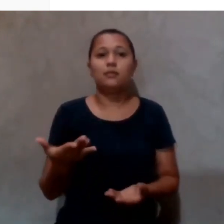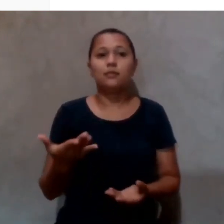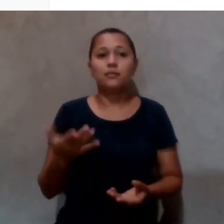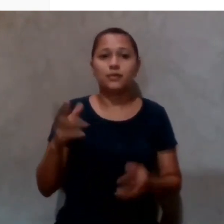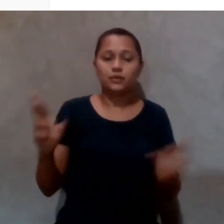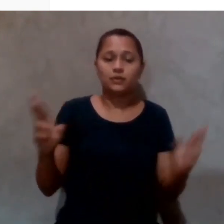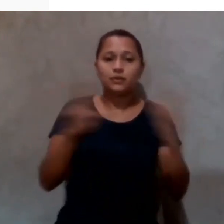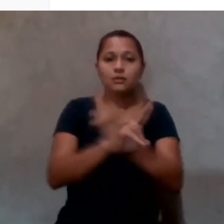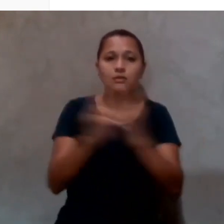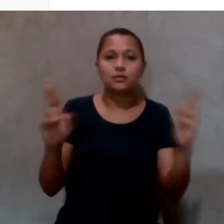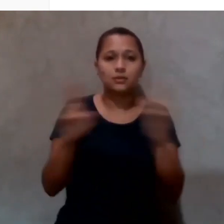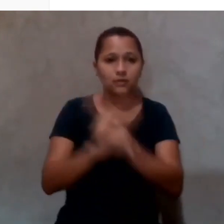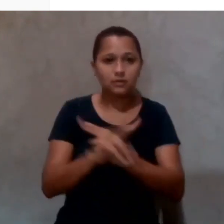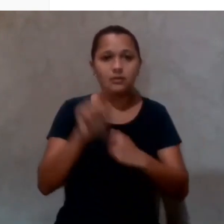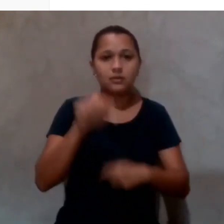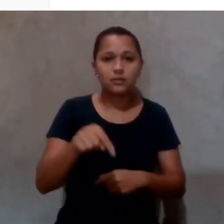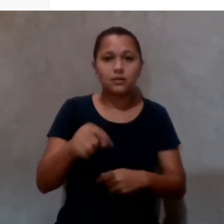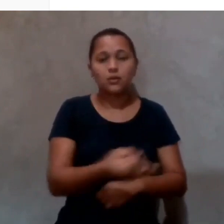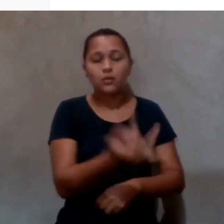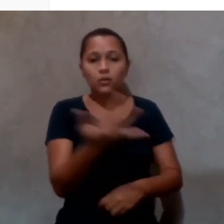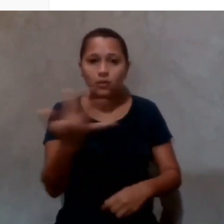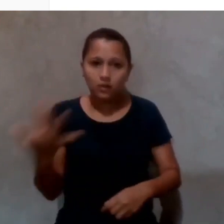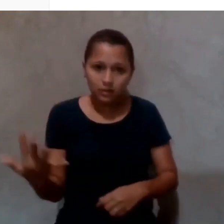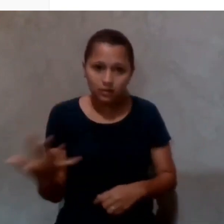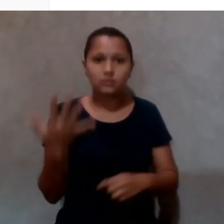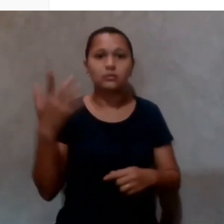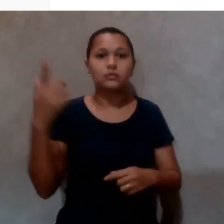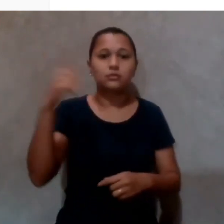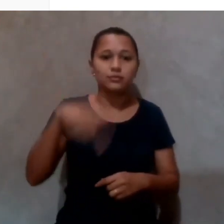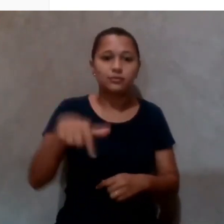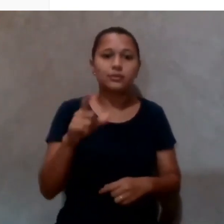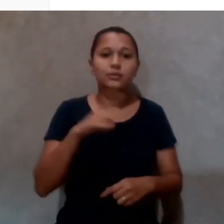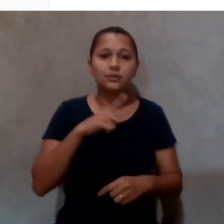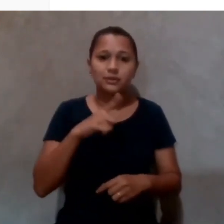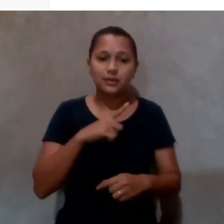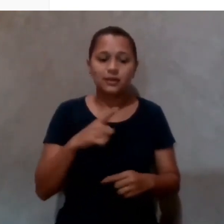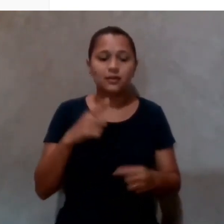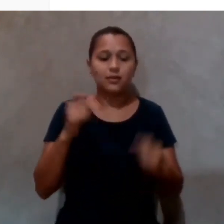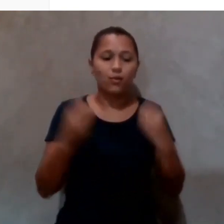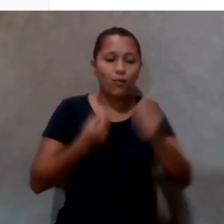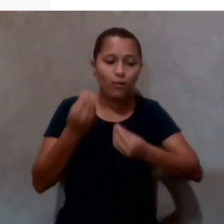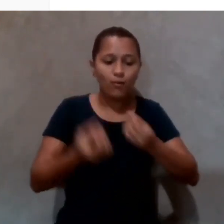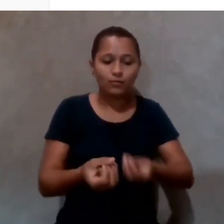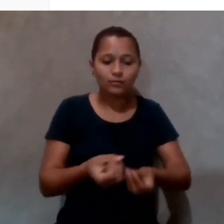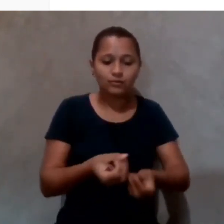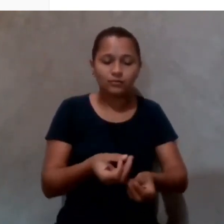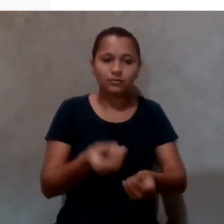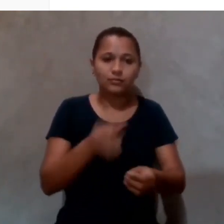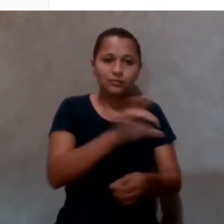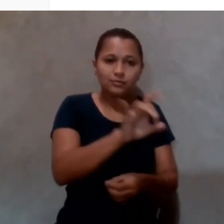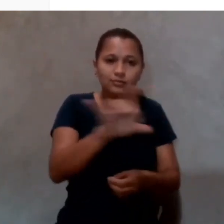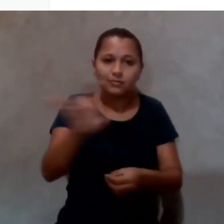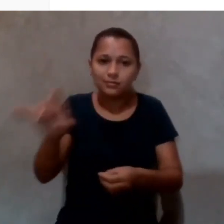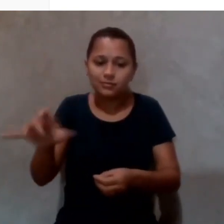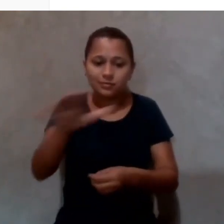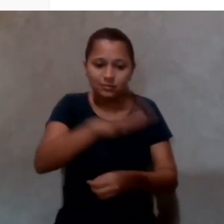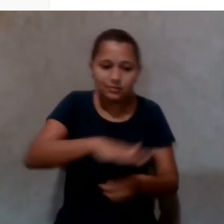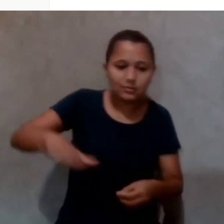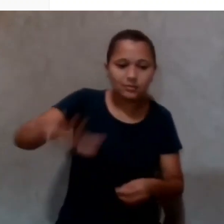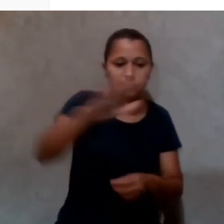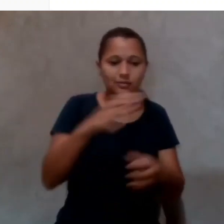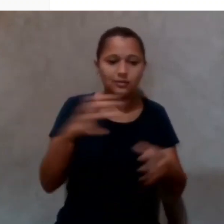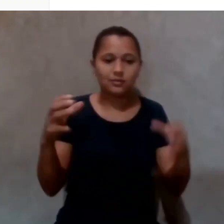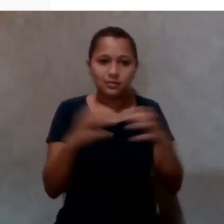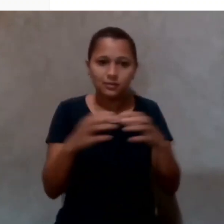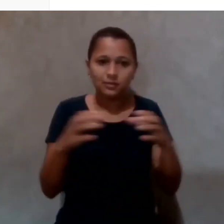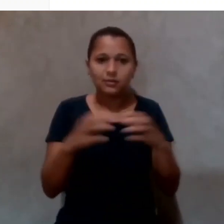de um agrupamento, dentro de um acontecimento, sendo que nesse agrupamento eu tenho um